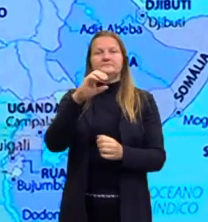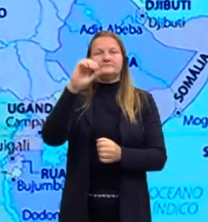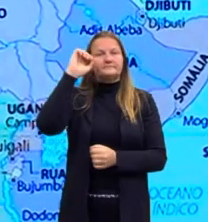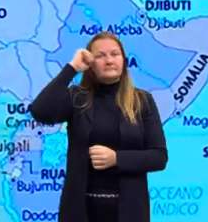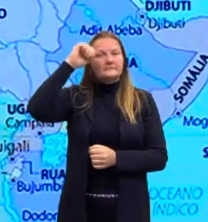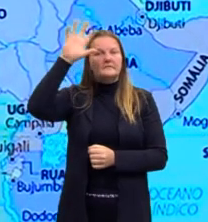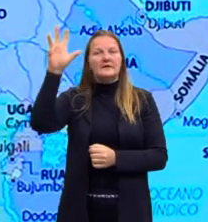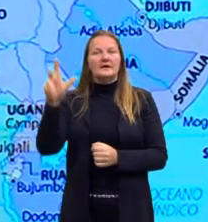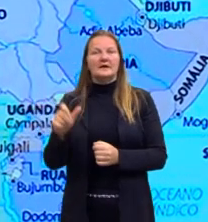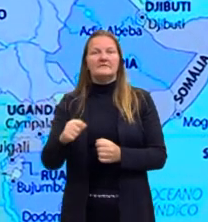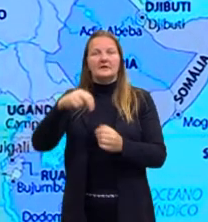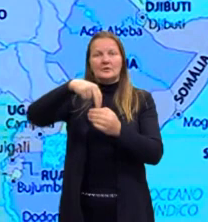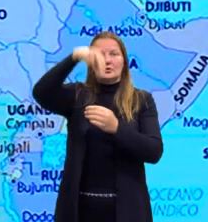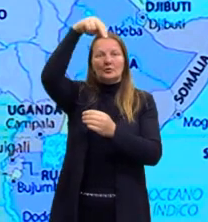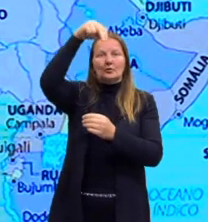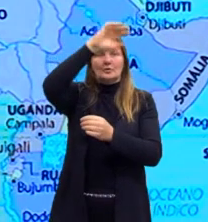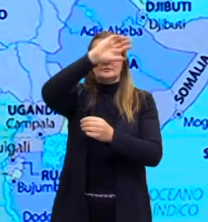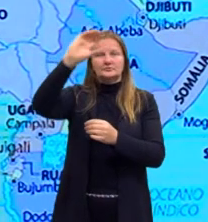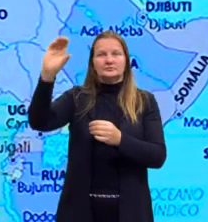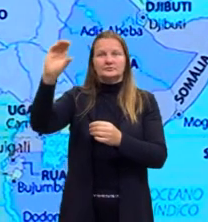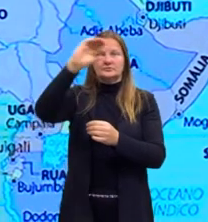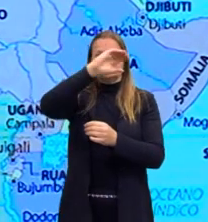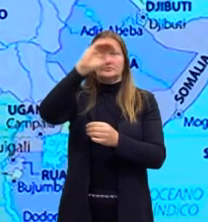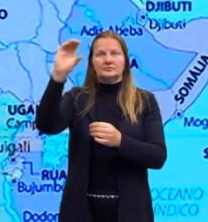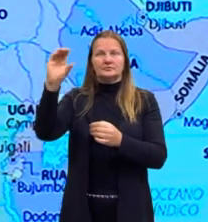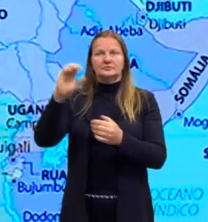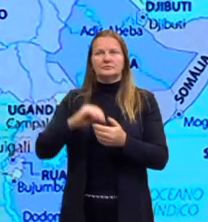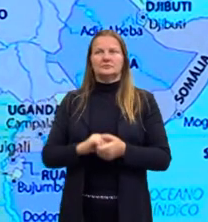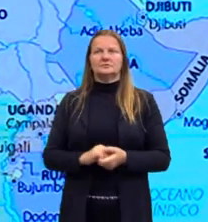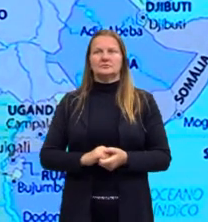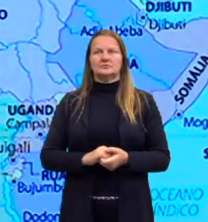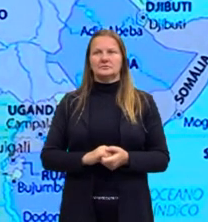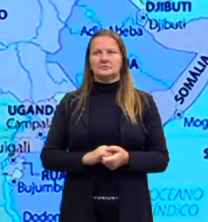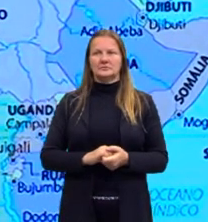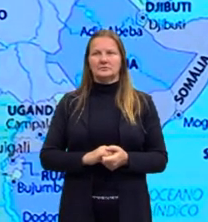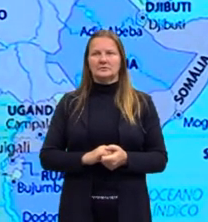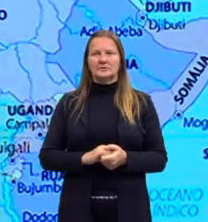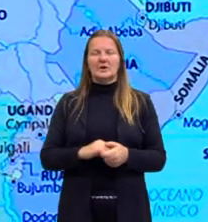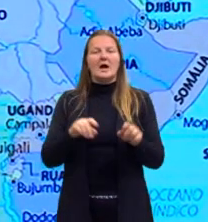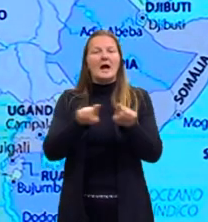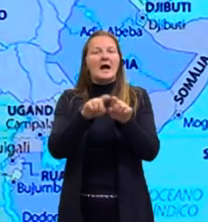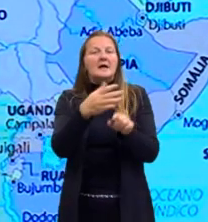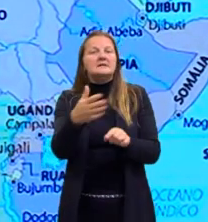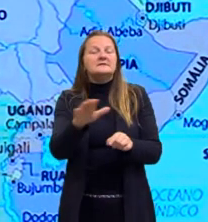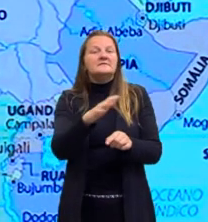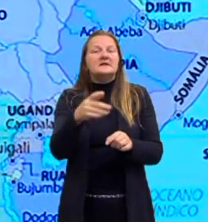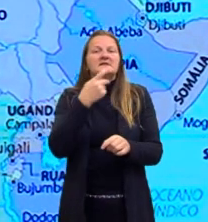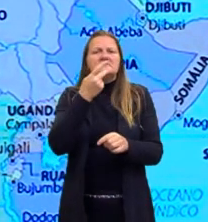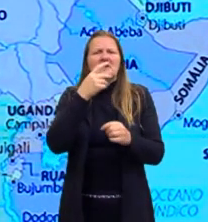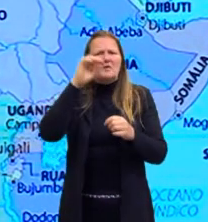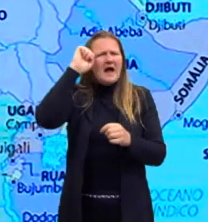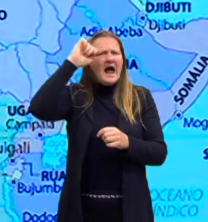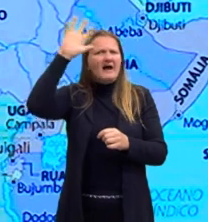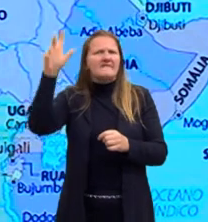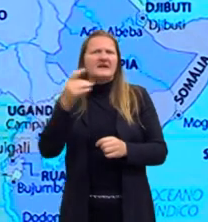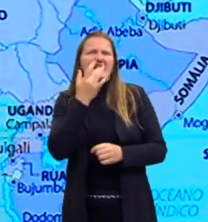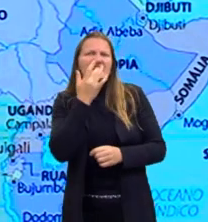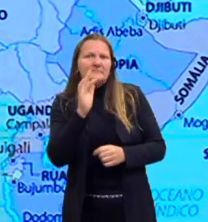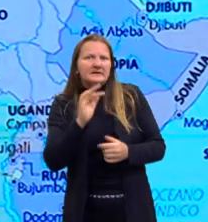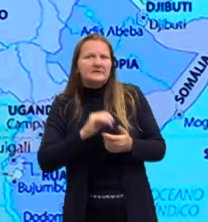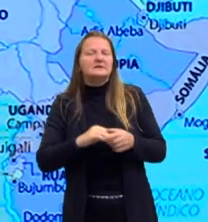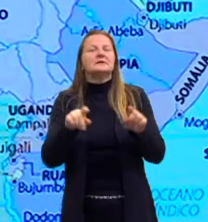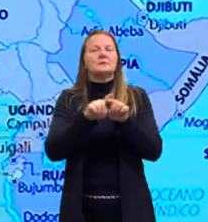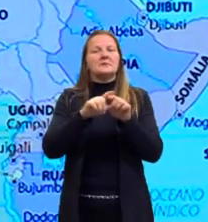temos a África que a parte norte muitas vezes né é chamada de África branca pode aparecer aí na tua provinha